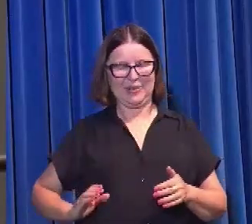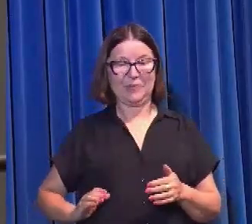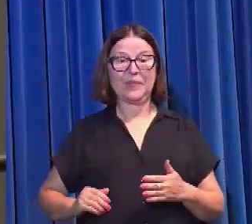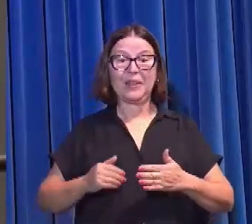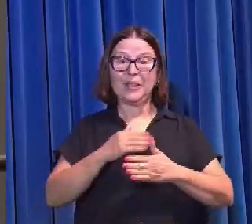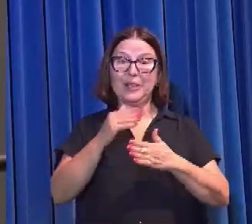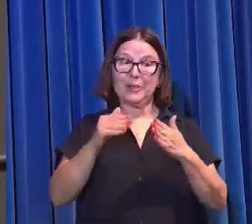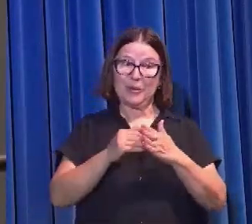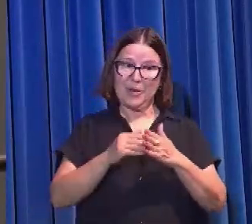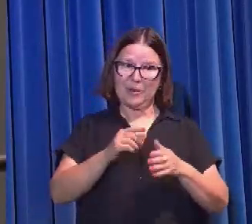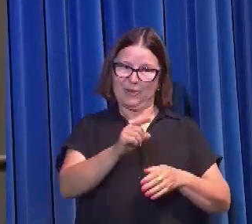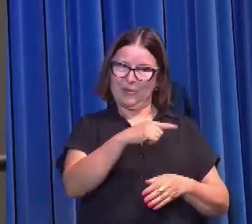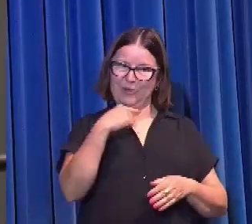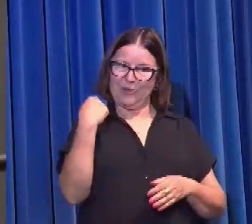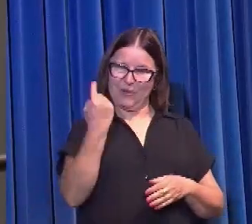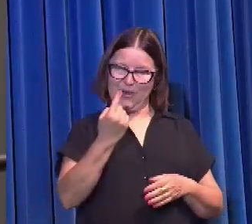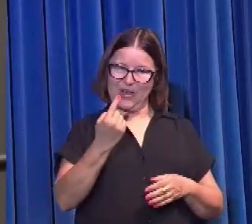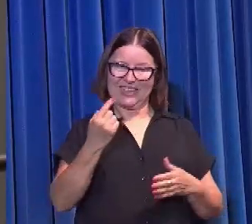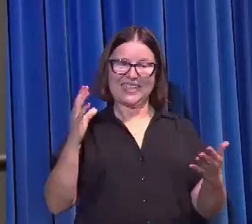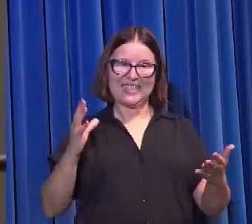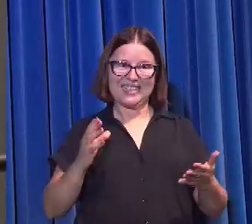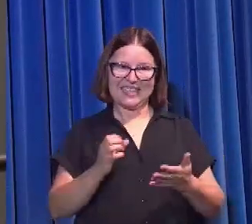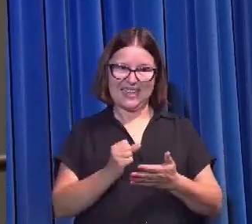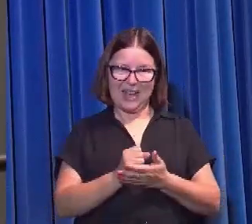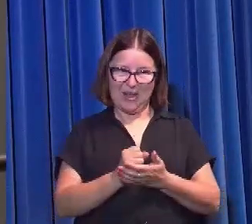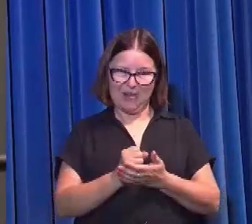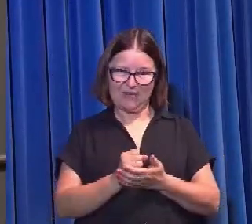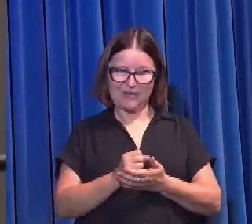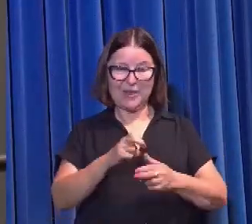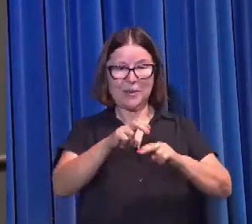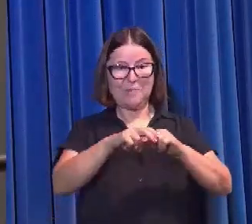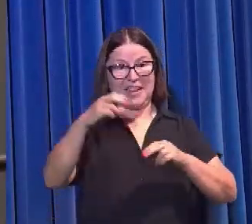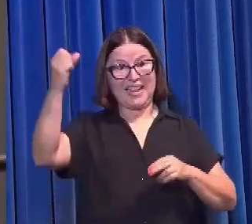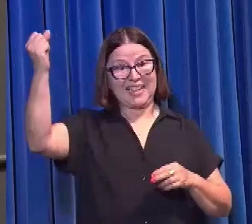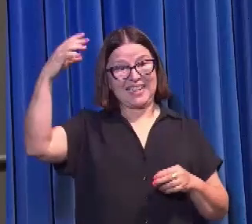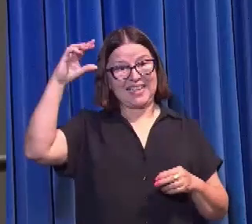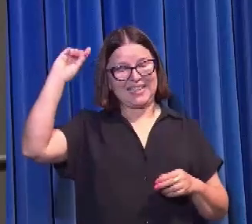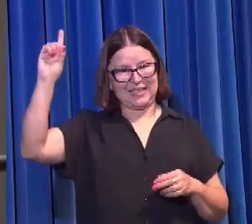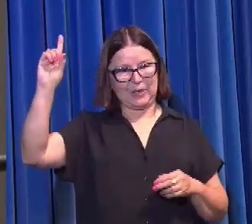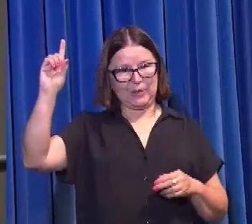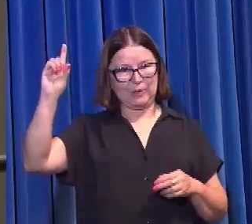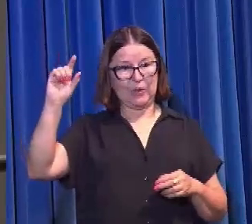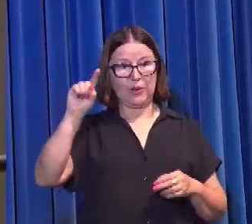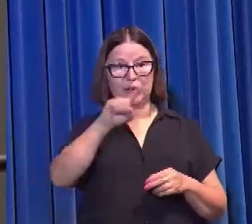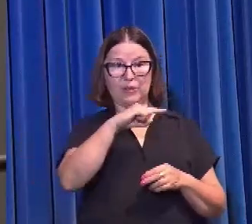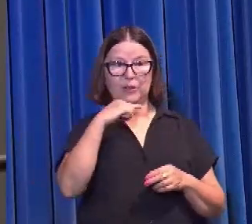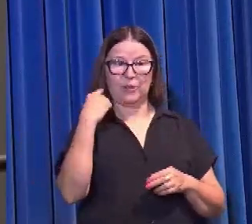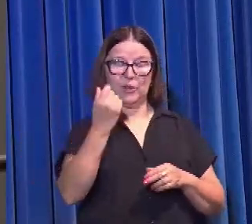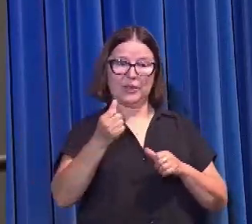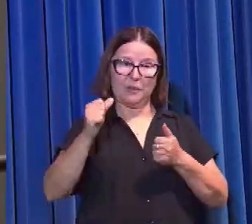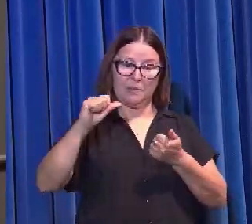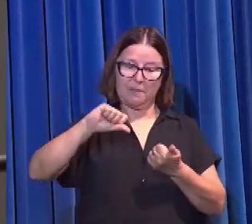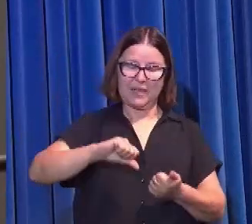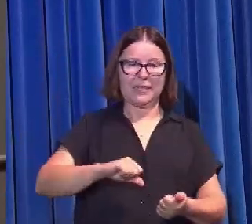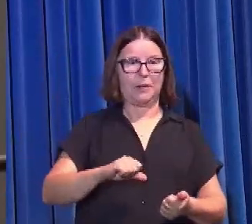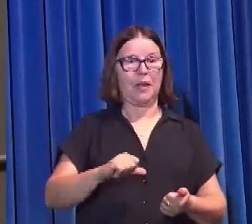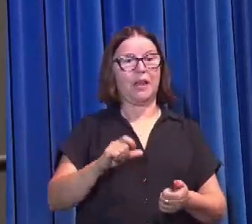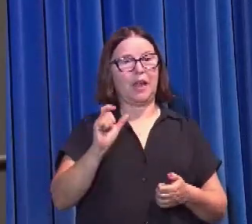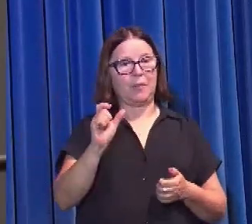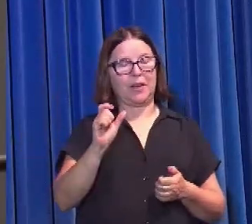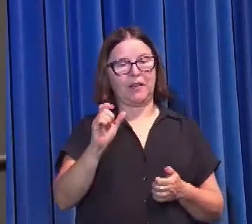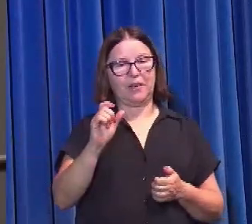foram salvos pela graça de Deus, nós fomos incluídos, nós fomos batizados. A palavra batizar, irmãos,